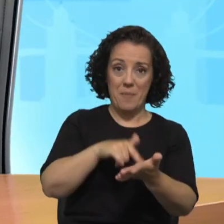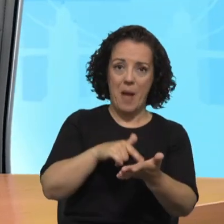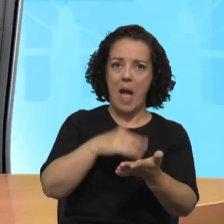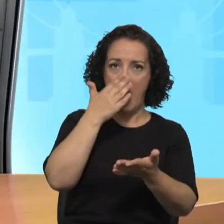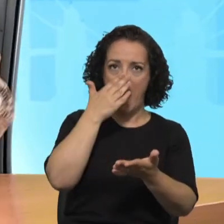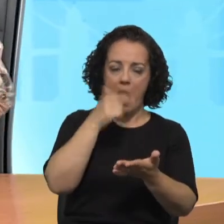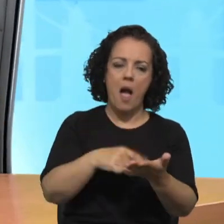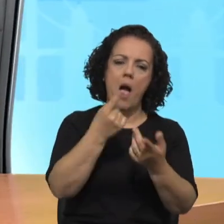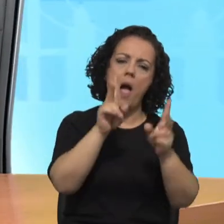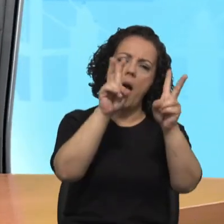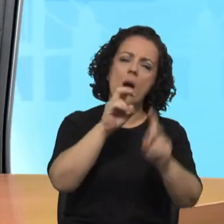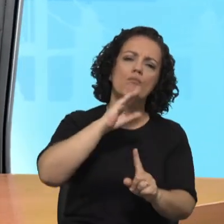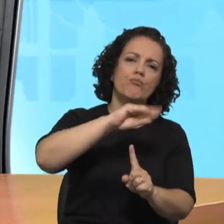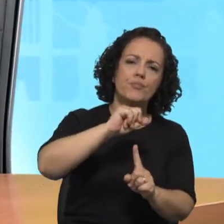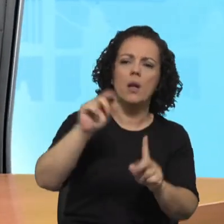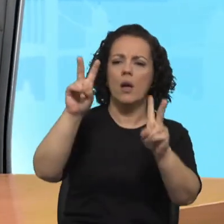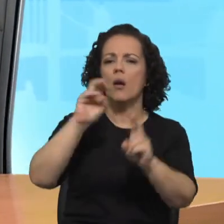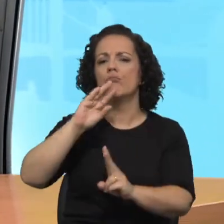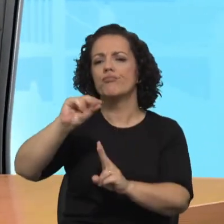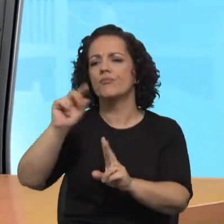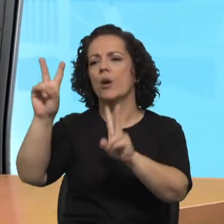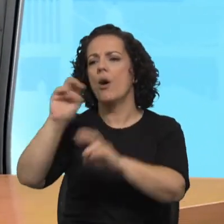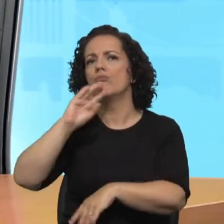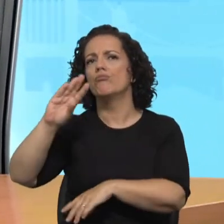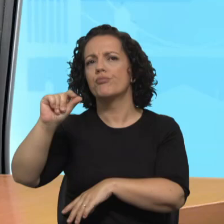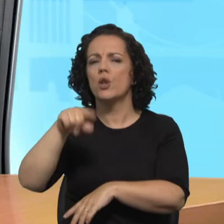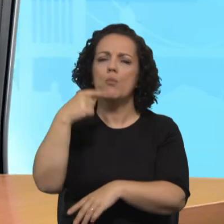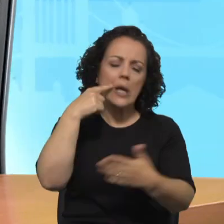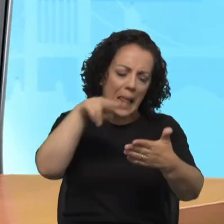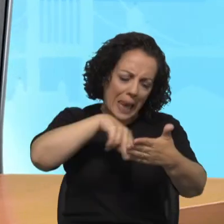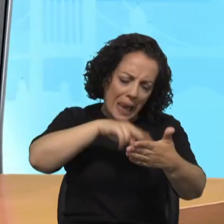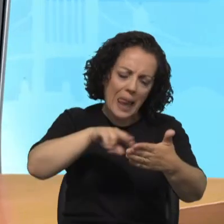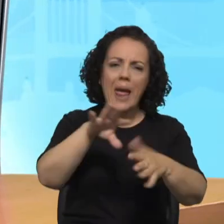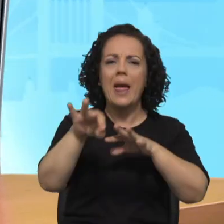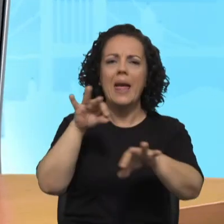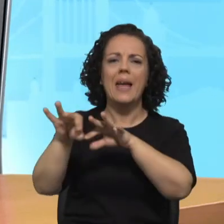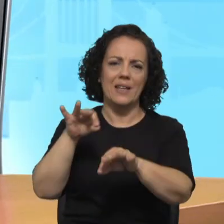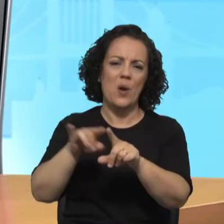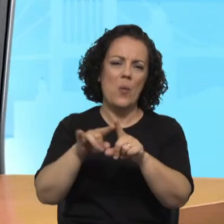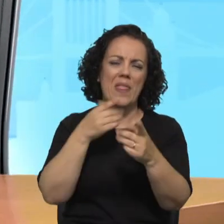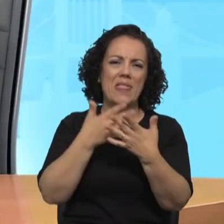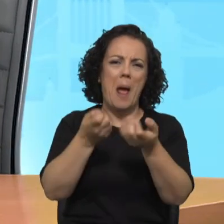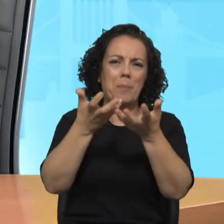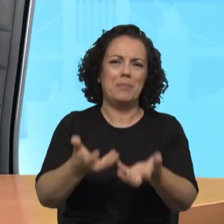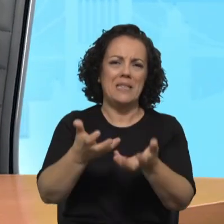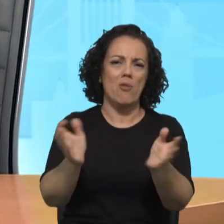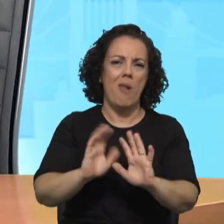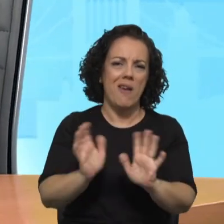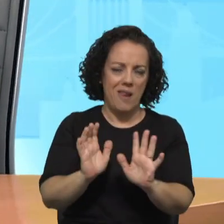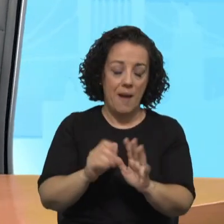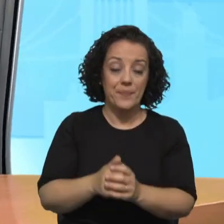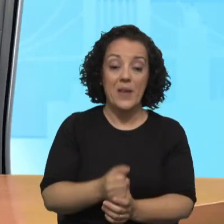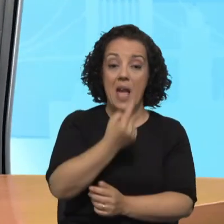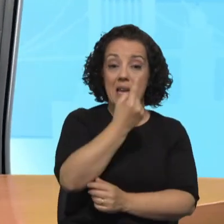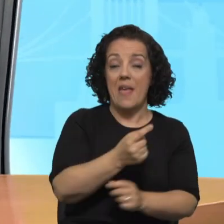própria e vai ler o que é que achar mais interessante. Então, também para não ser muito maçador, cada capítulo,